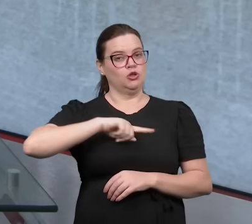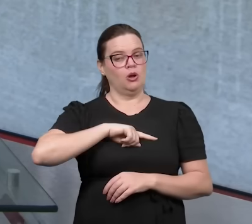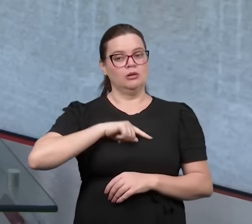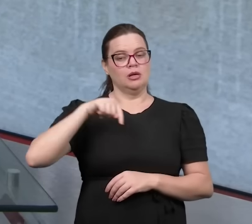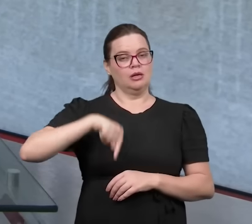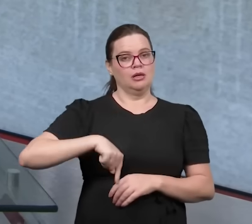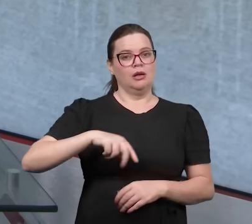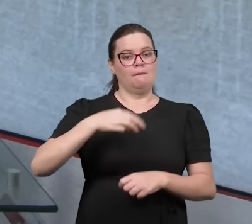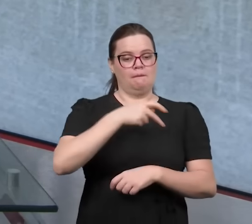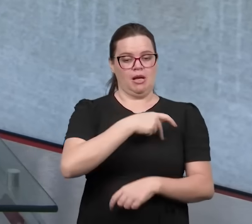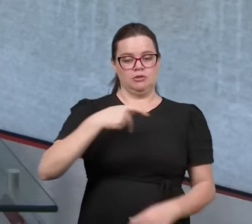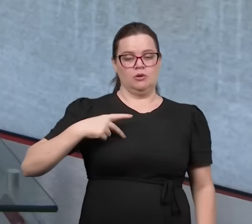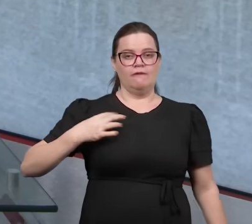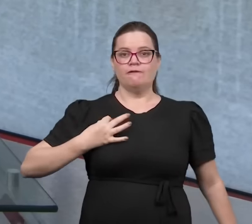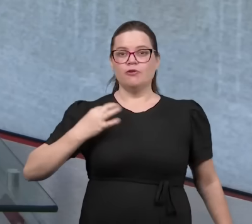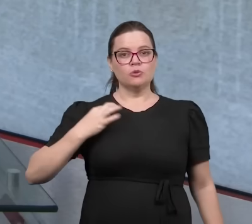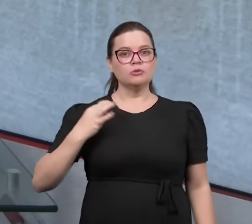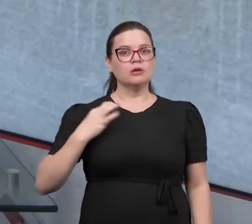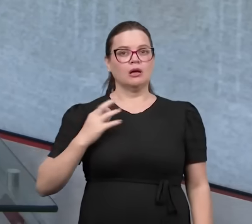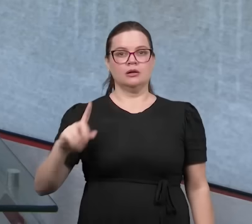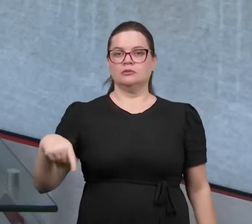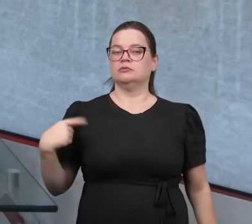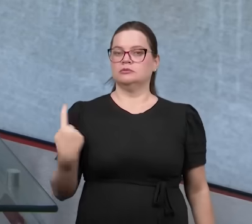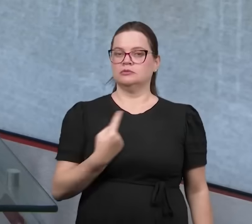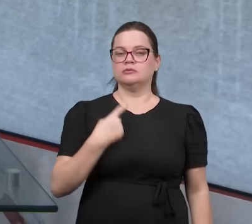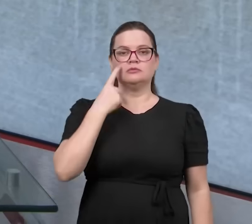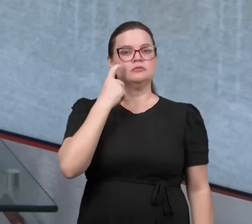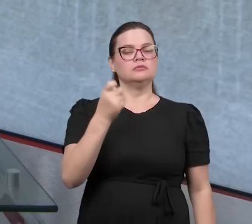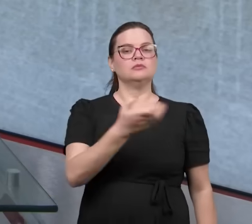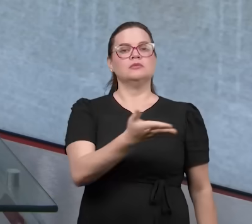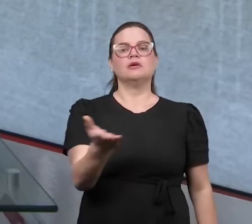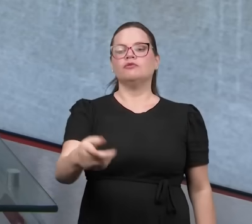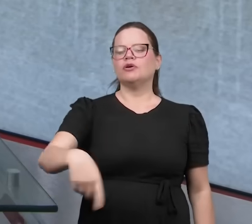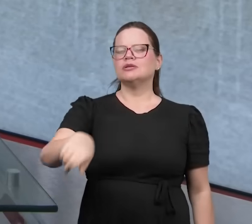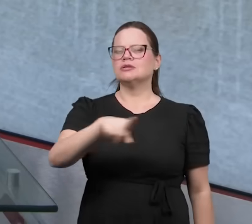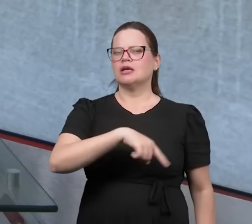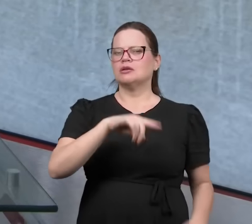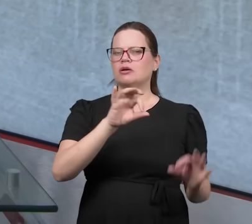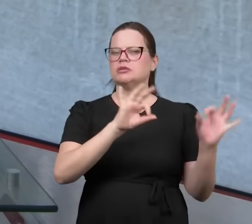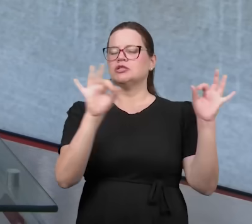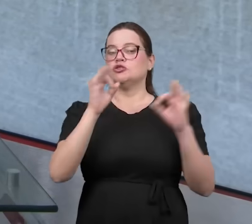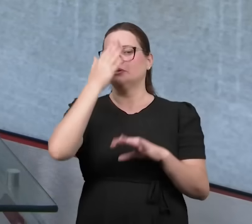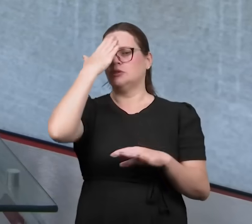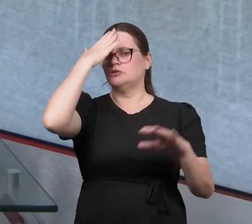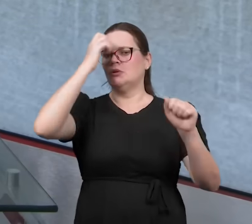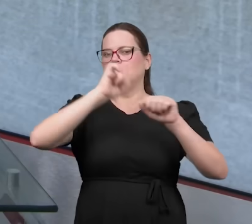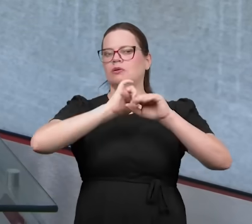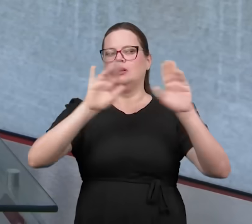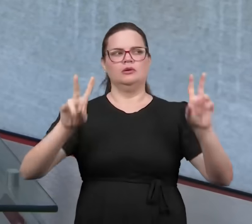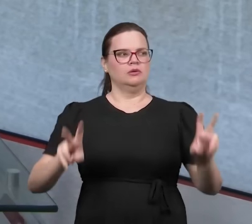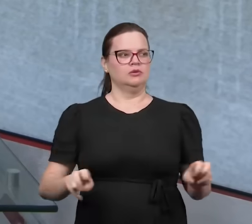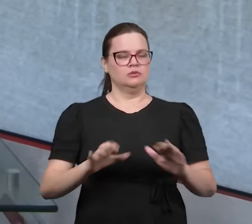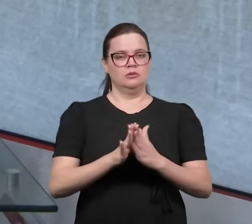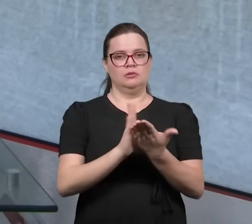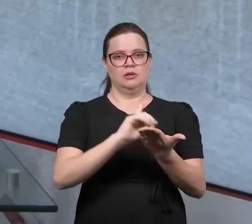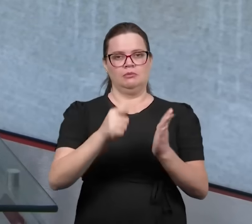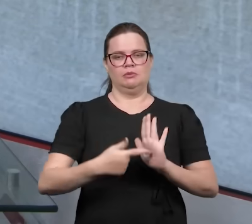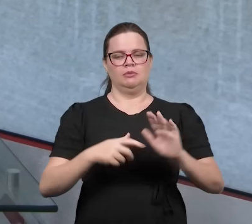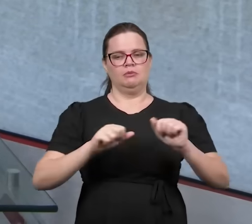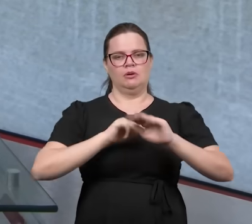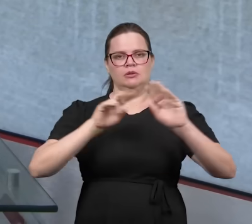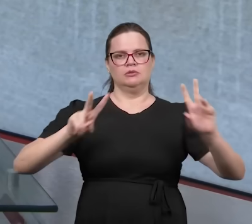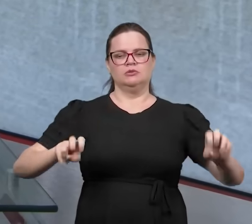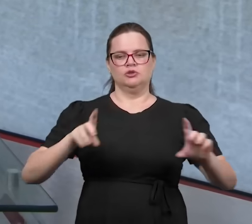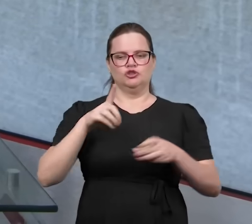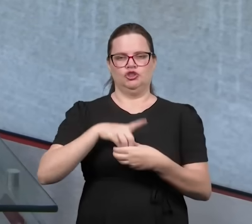nosso ministério, ele é voluntário e o nosso interesse é passar para o seu coração aquilo que é o ensino bíblico da palavra de